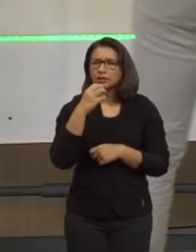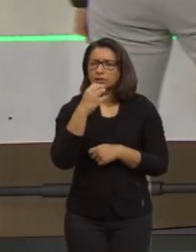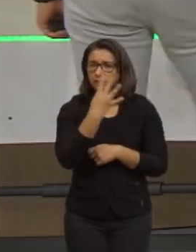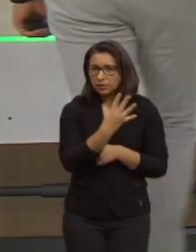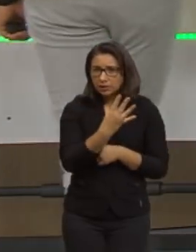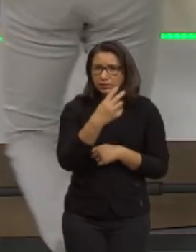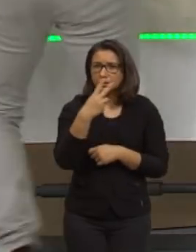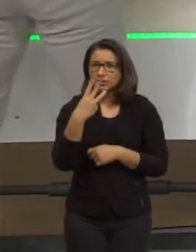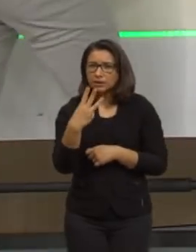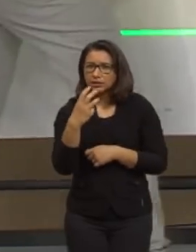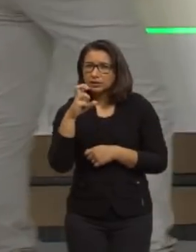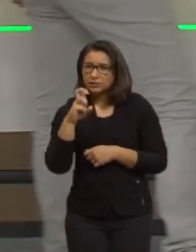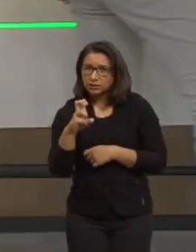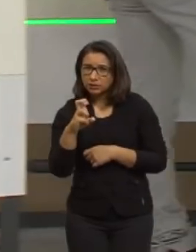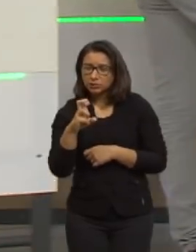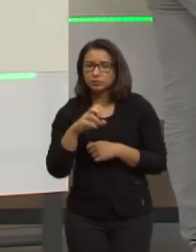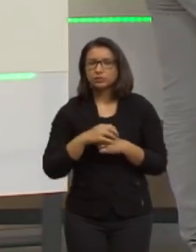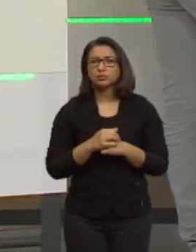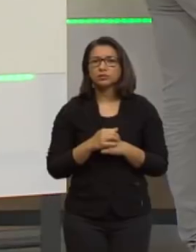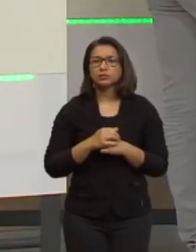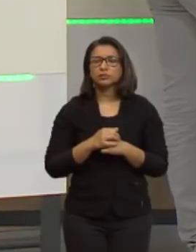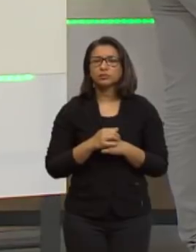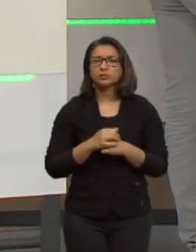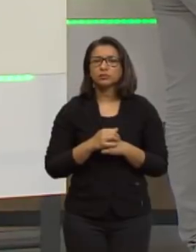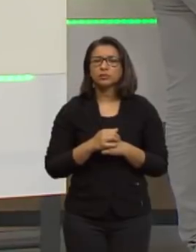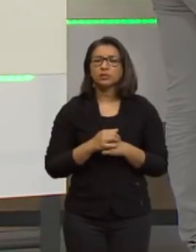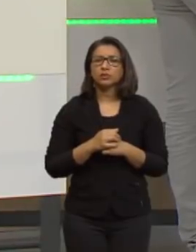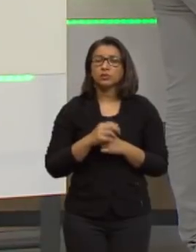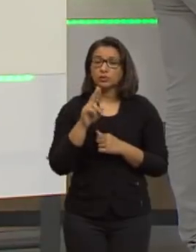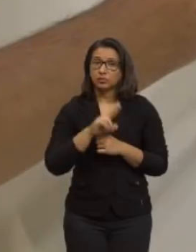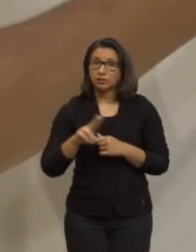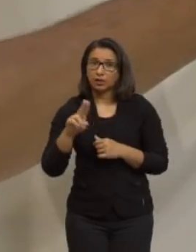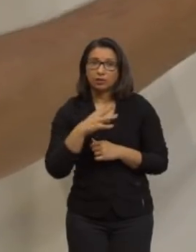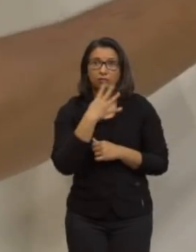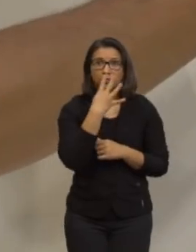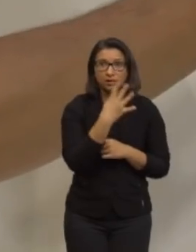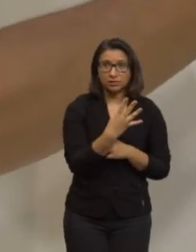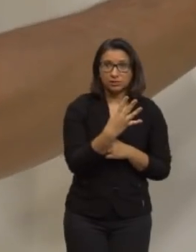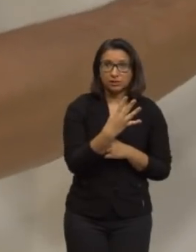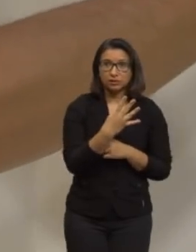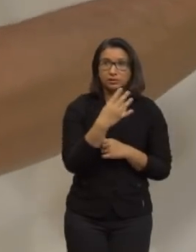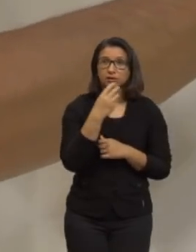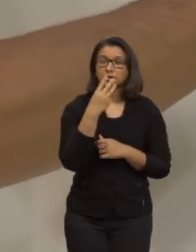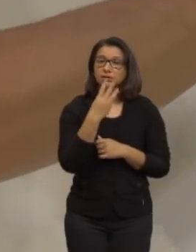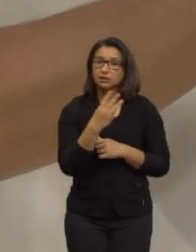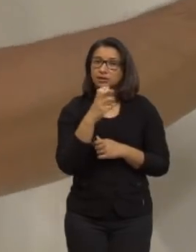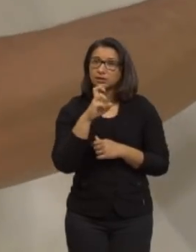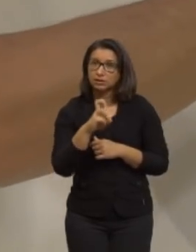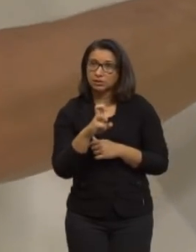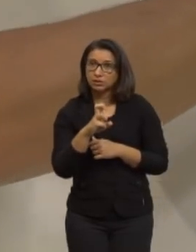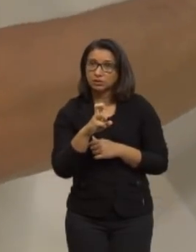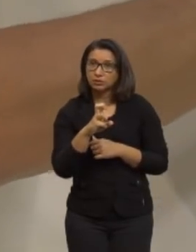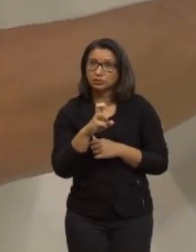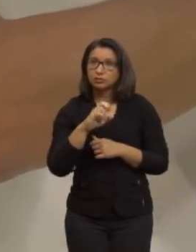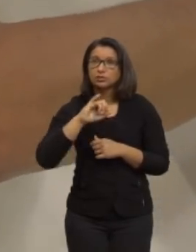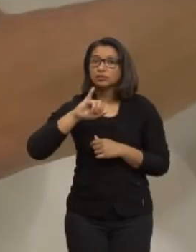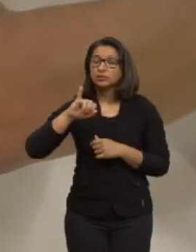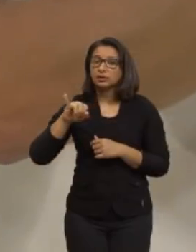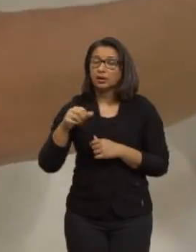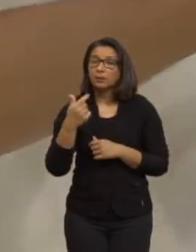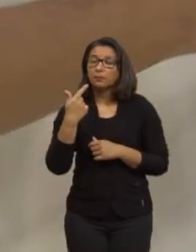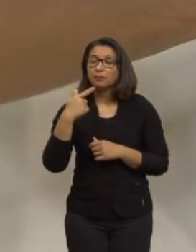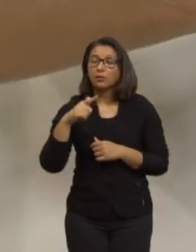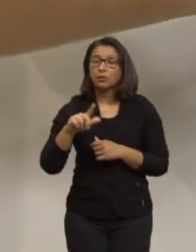435 vírgula seis quilojoule 435 vírgula seis quilojoule por